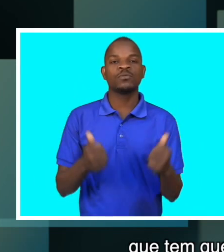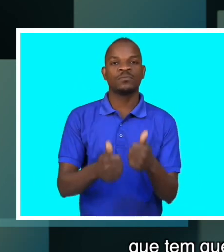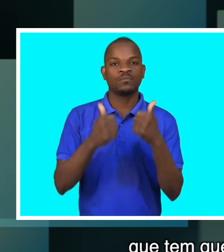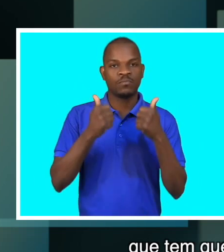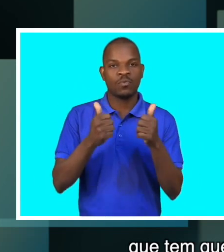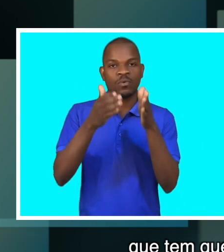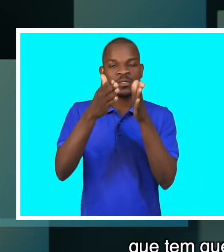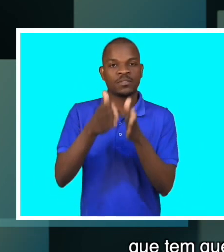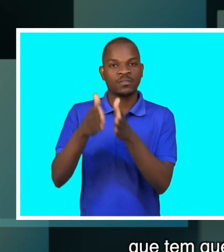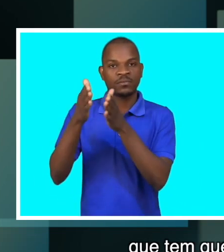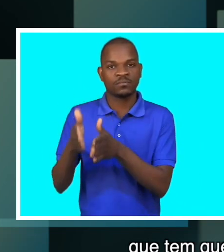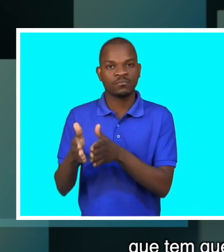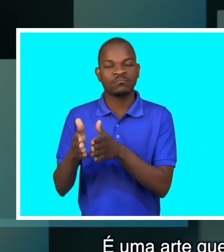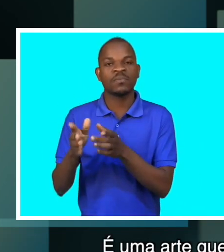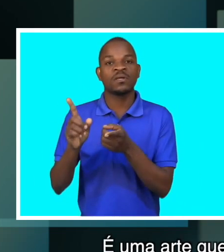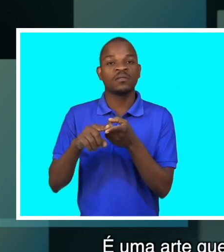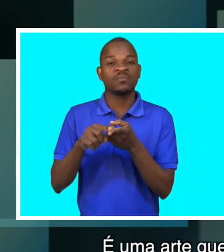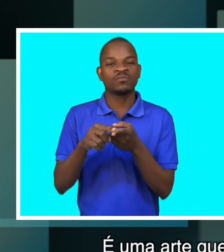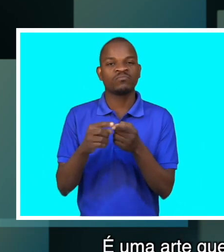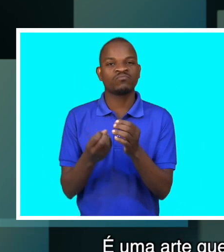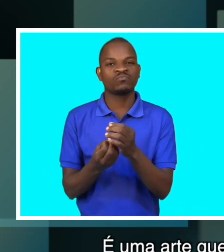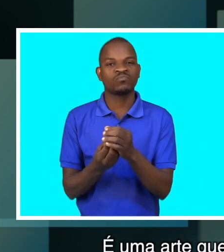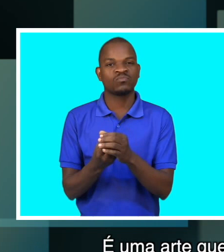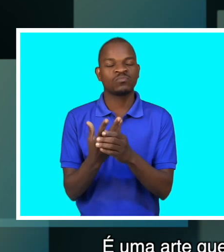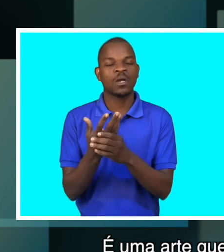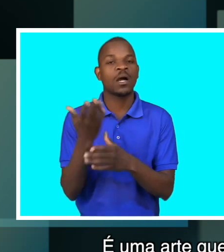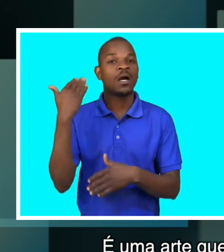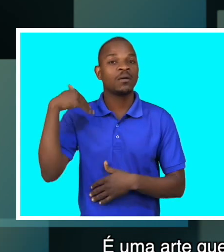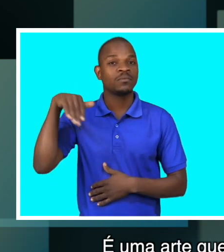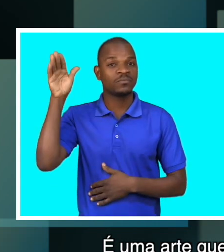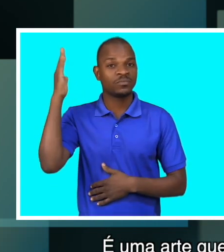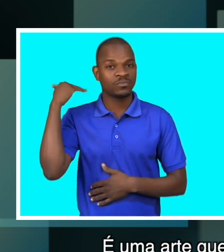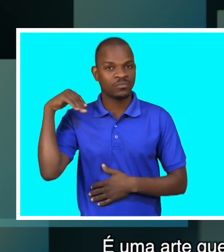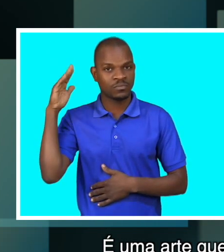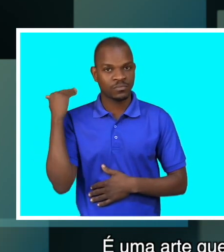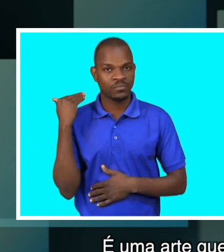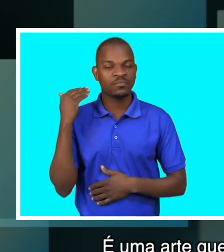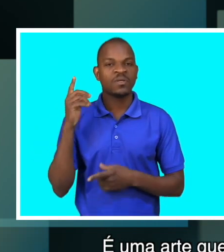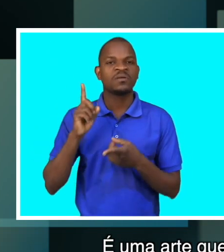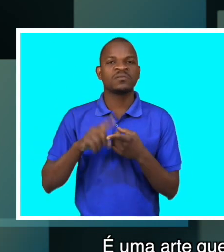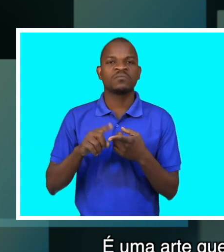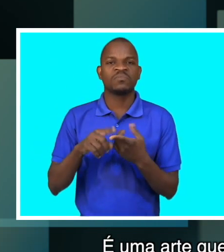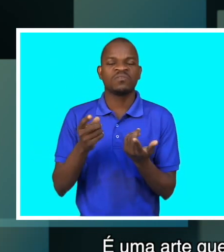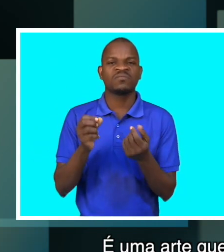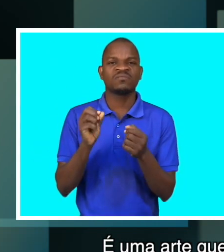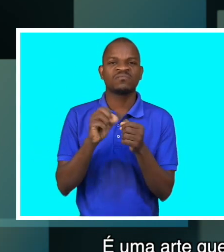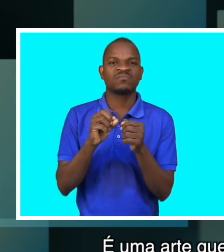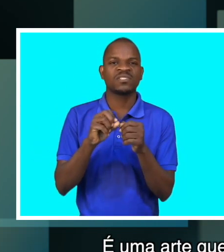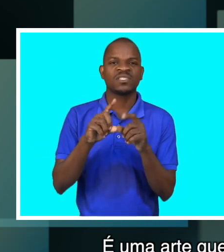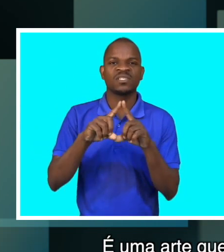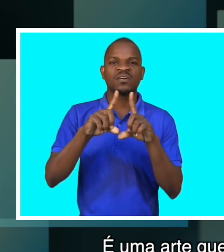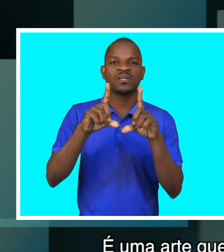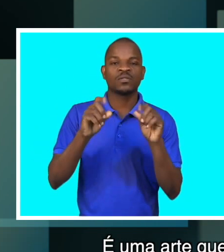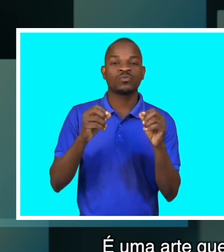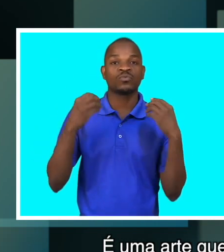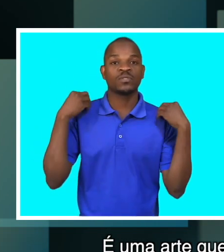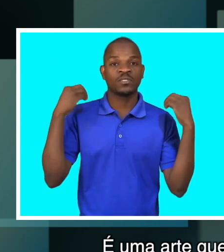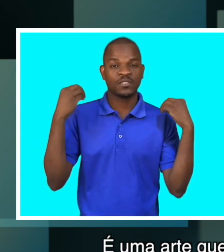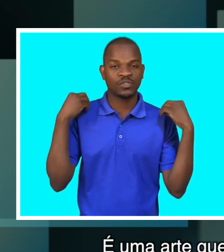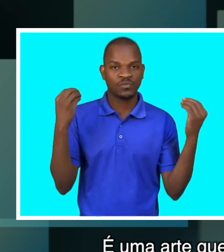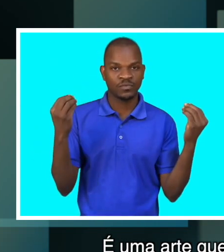-estar de saúde das pessoas É uma arte que surgiu há uns 5 mil anos E, portanto, tem a ver com a meditação